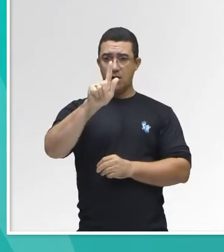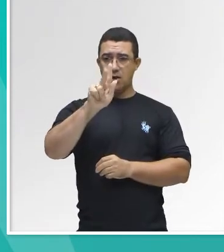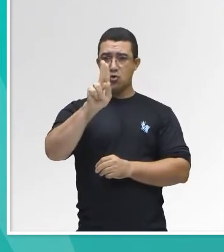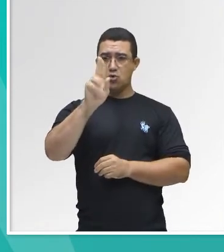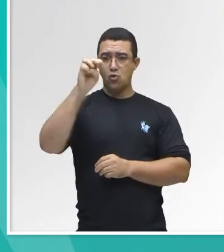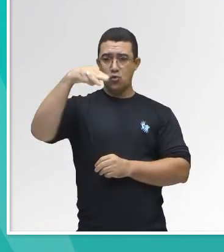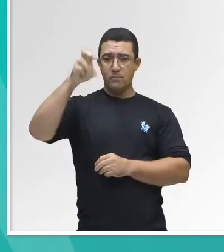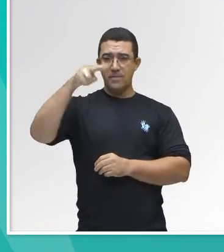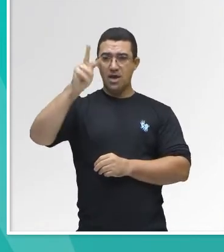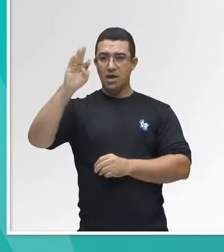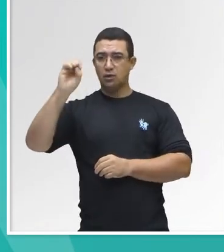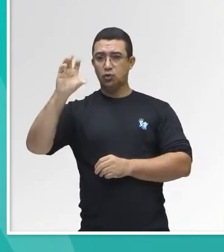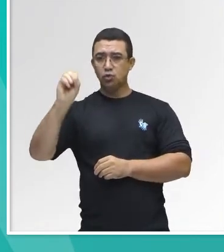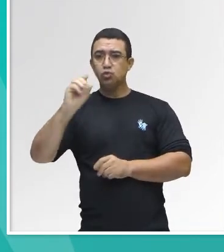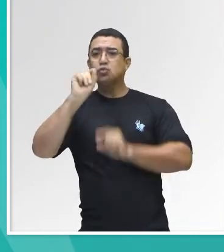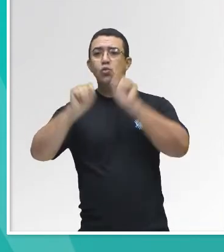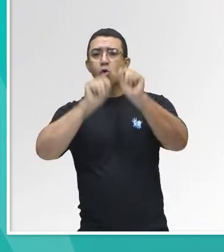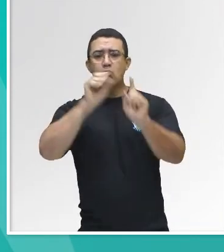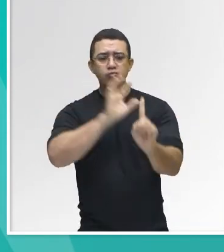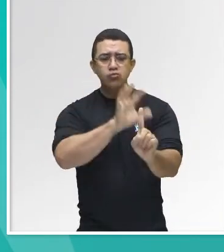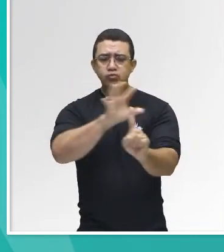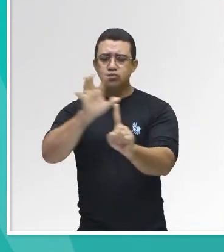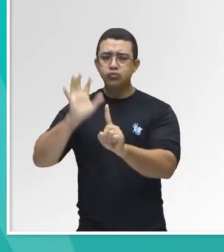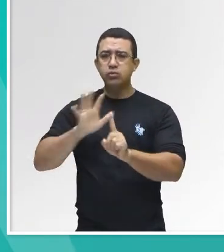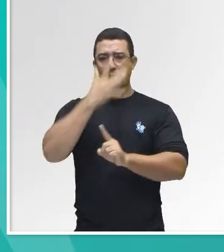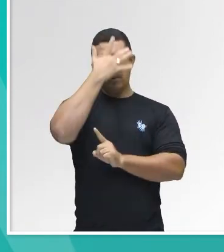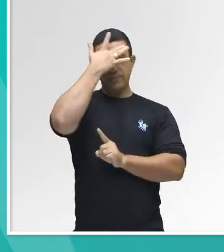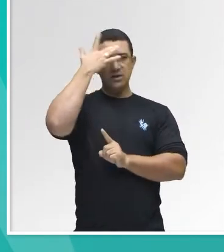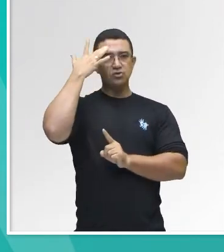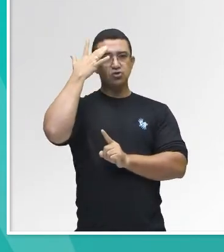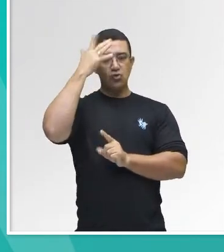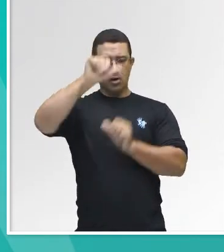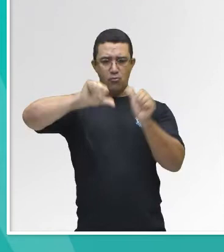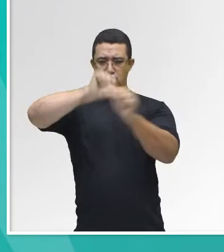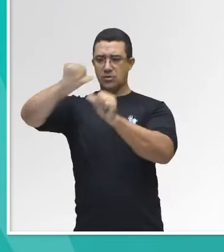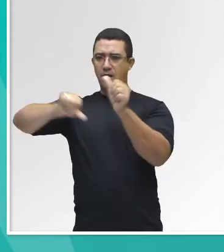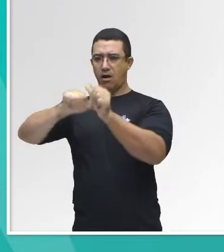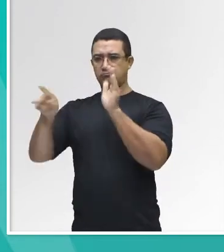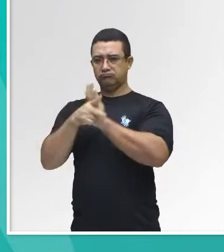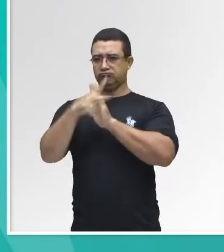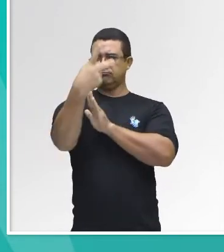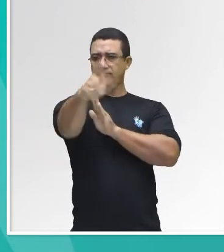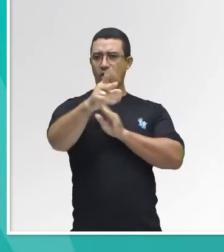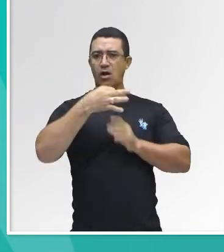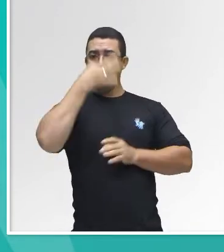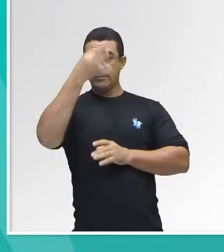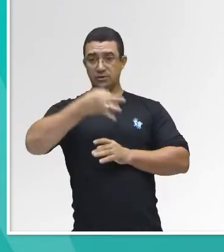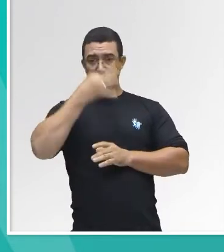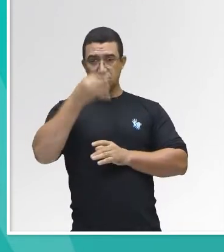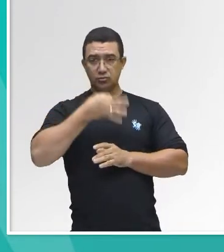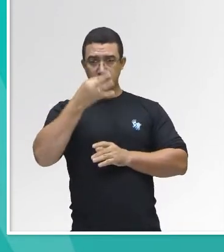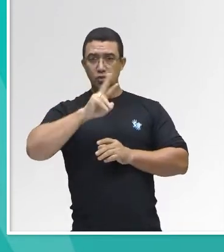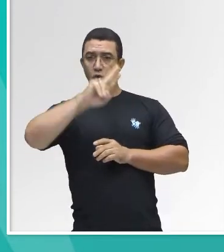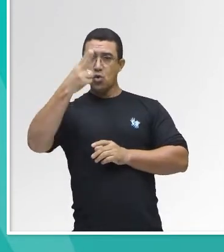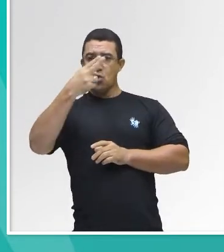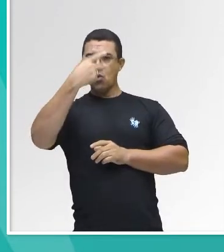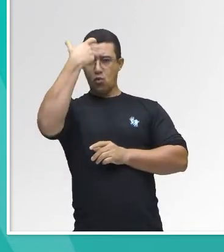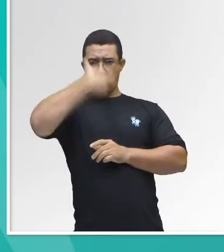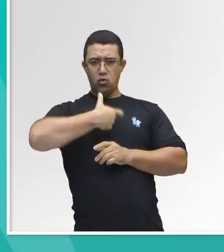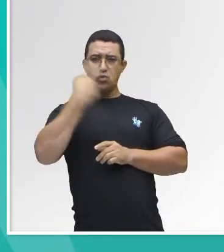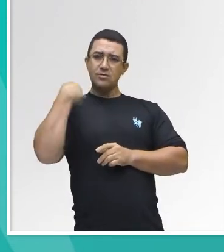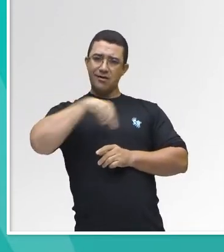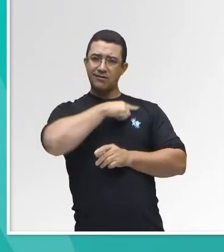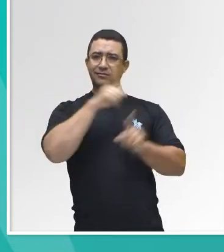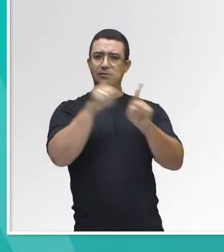pode convencer uma pessoa, né, a mudar de opinião ou até a gente expressar a nossa opinião.